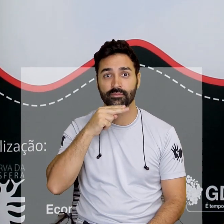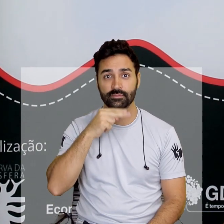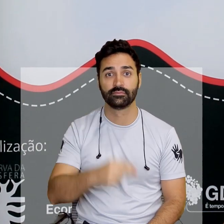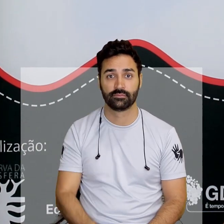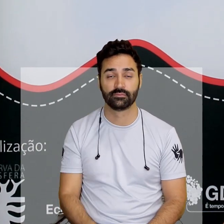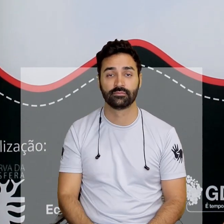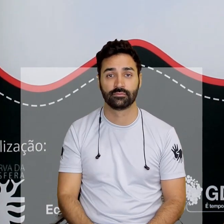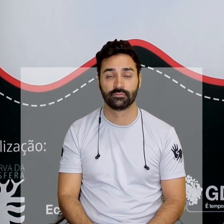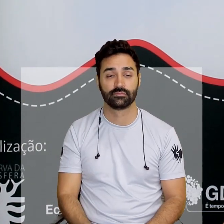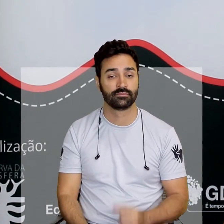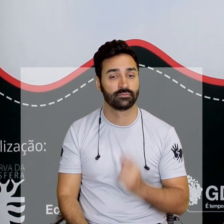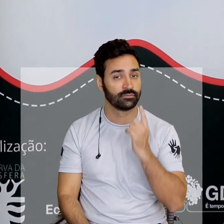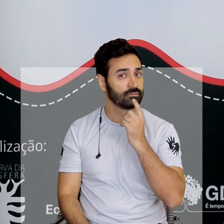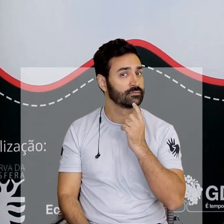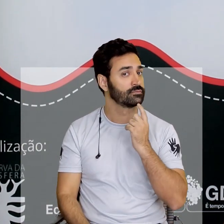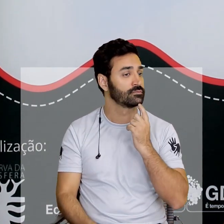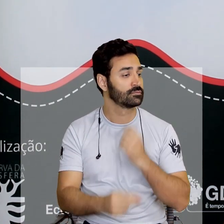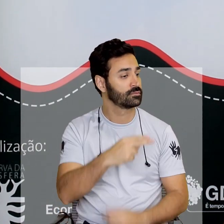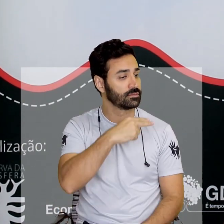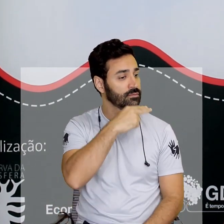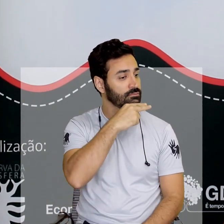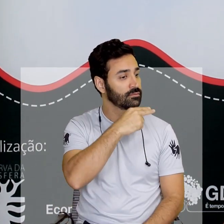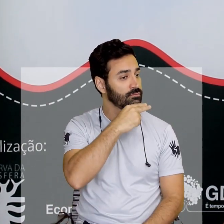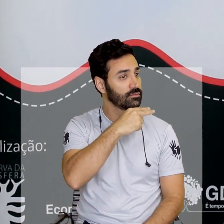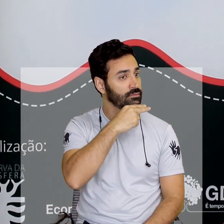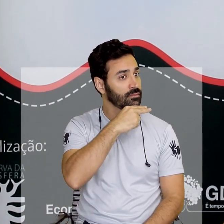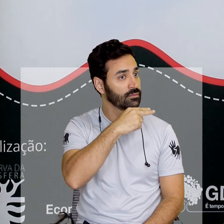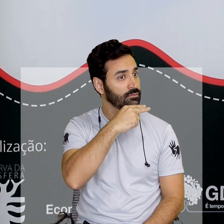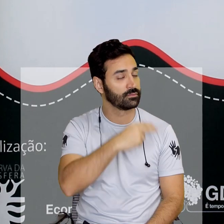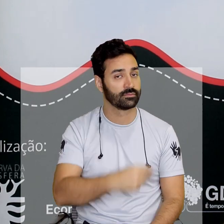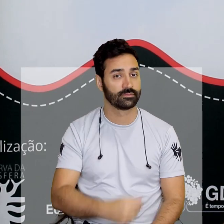Sempre aqui no queixo. Neto.